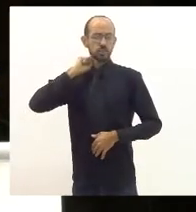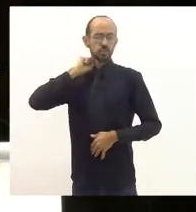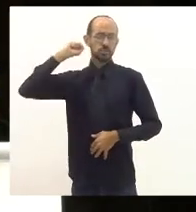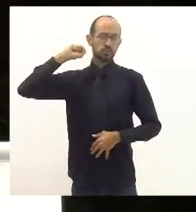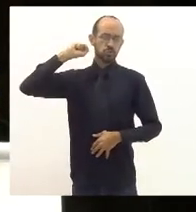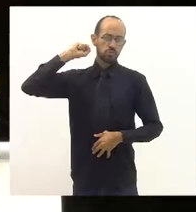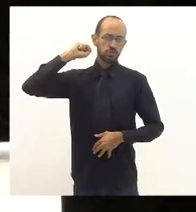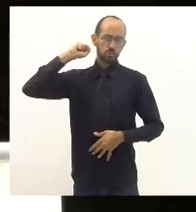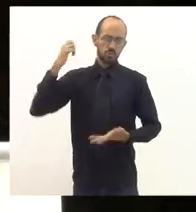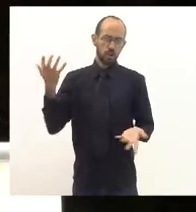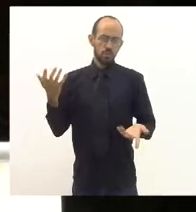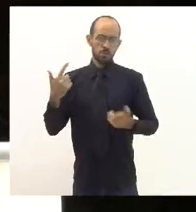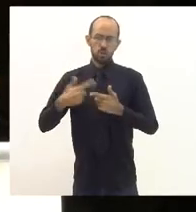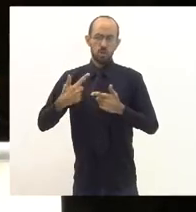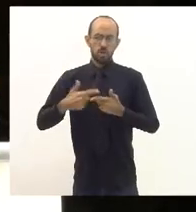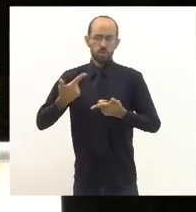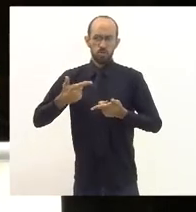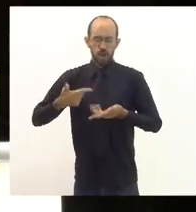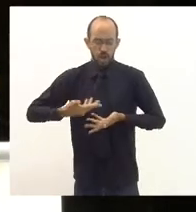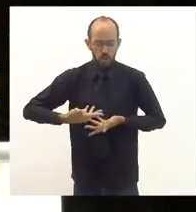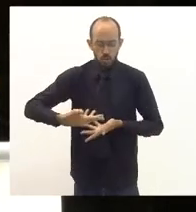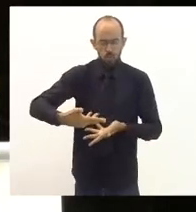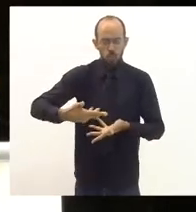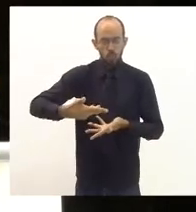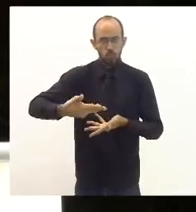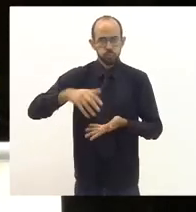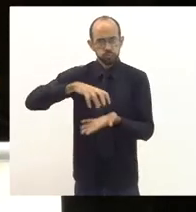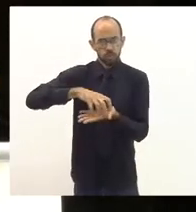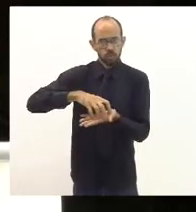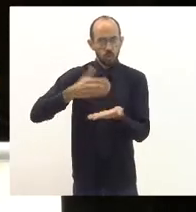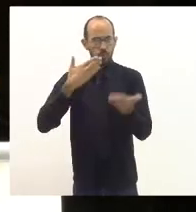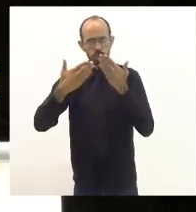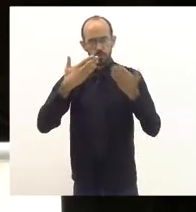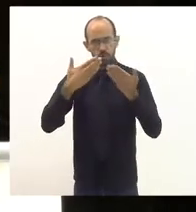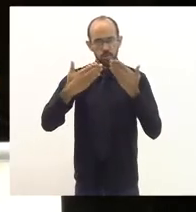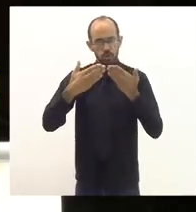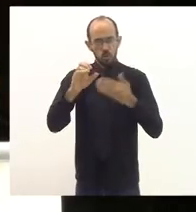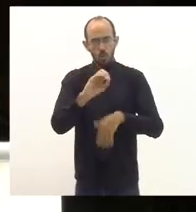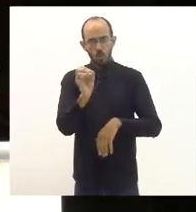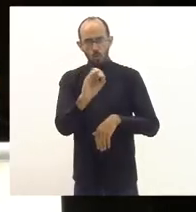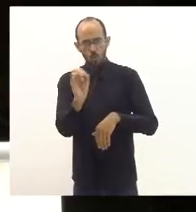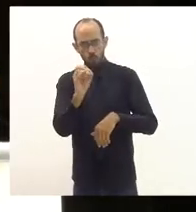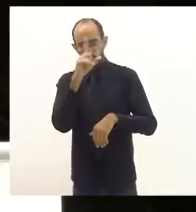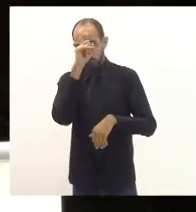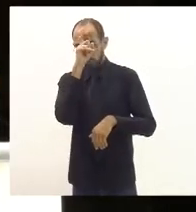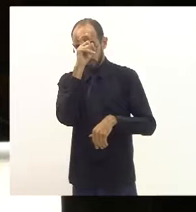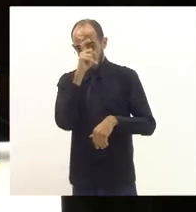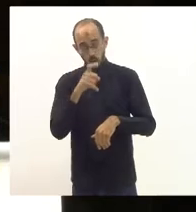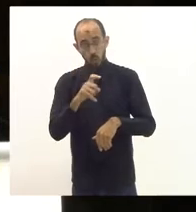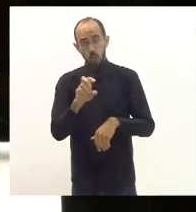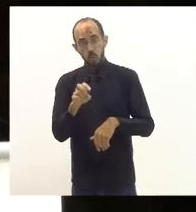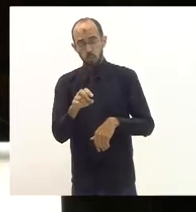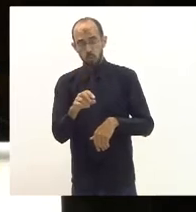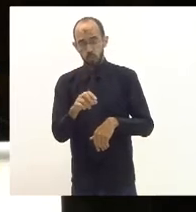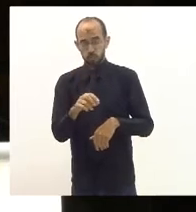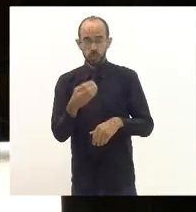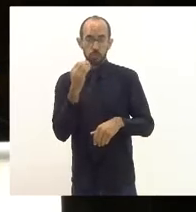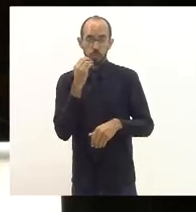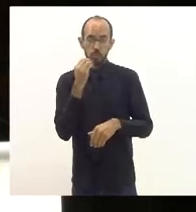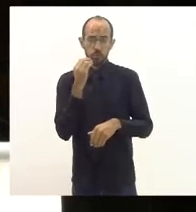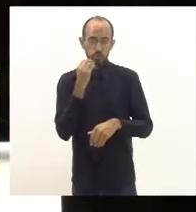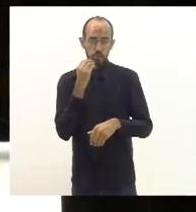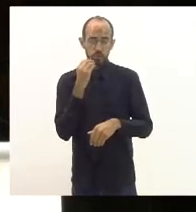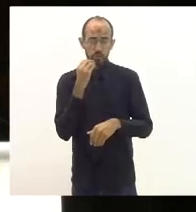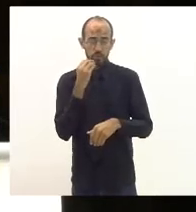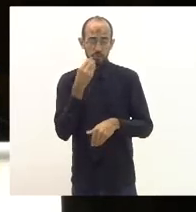ideação suicida, sem nenhum acolhimento nem do setor de psicologia do hospital, que deveria dar o amparo devido, mas não dá. Dá um